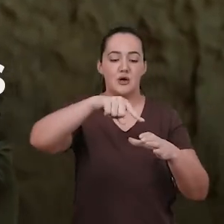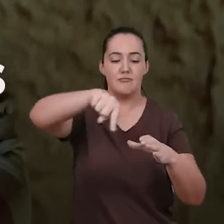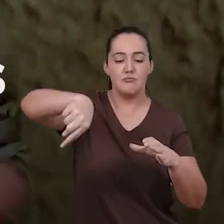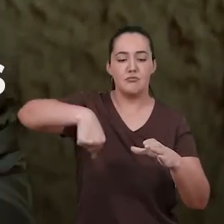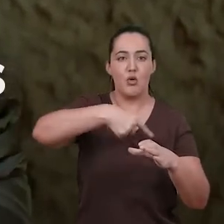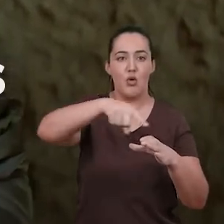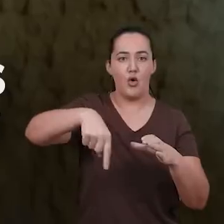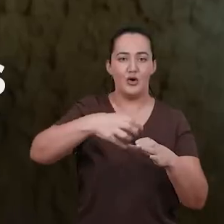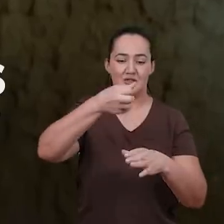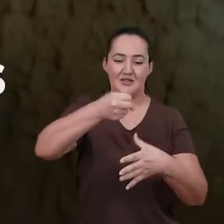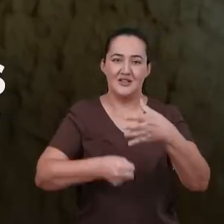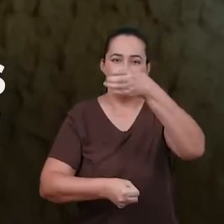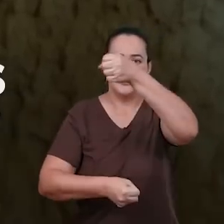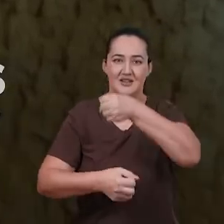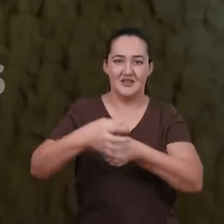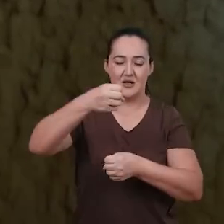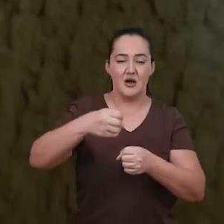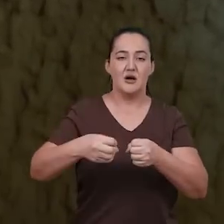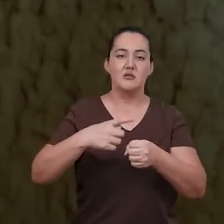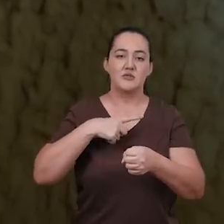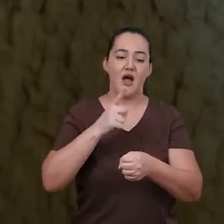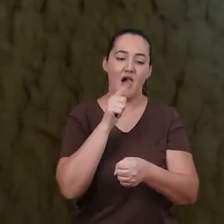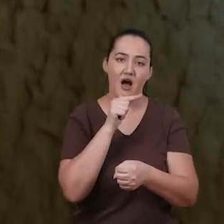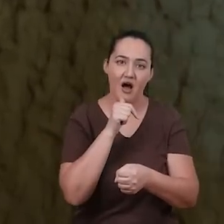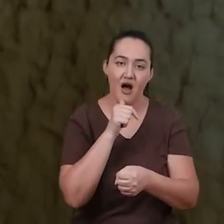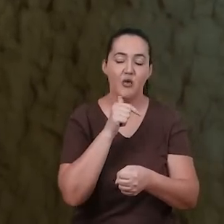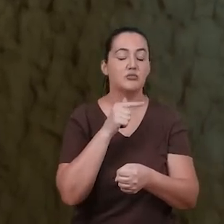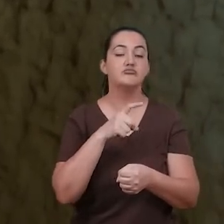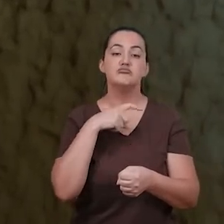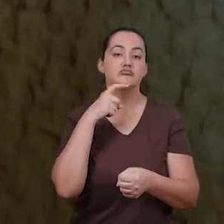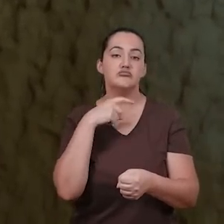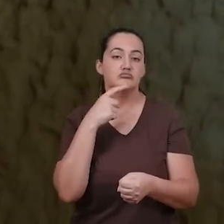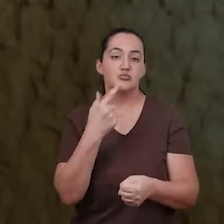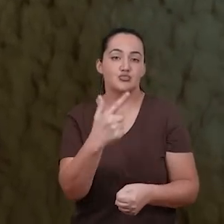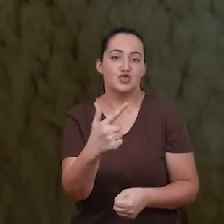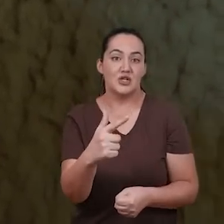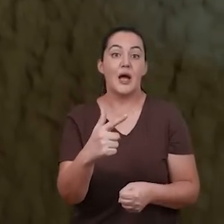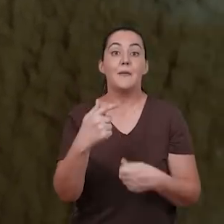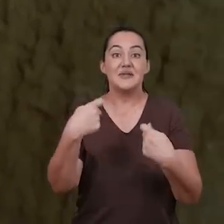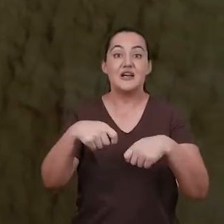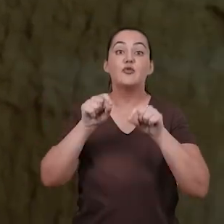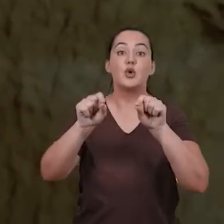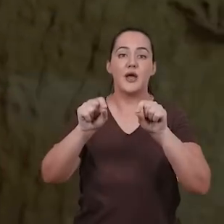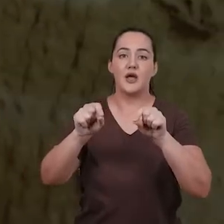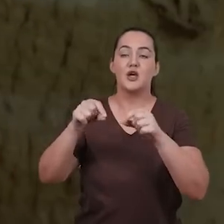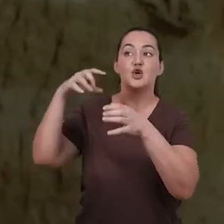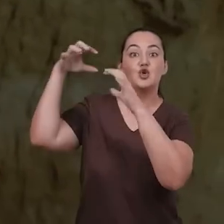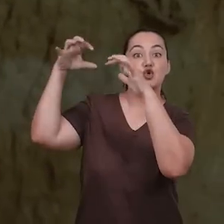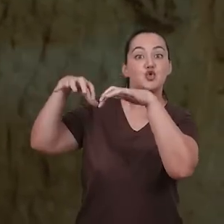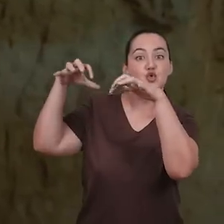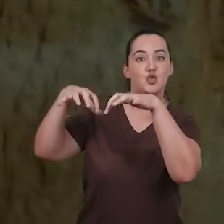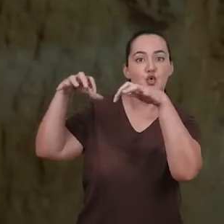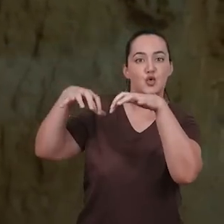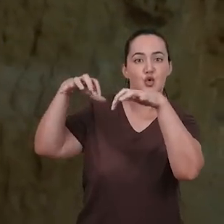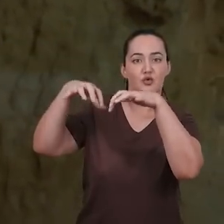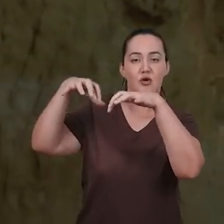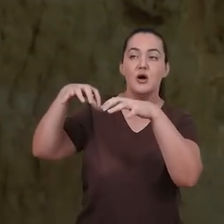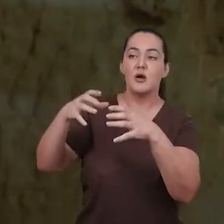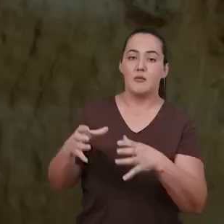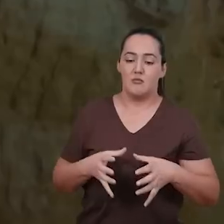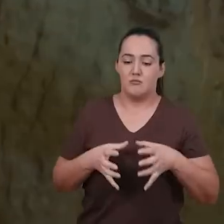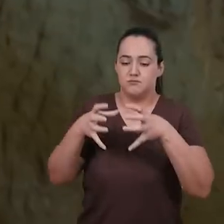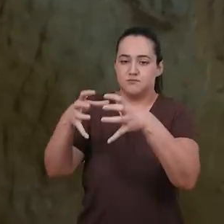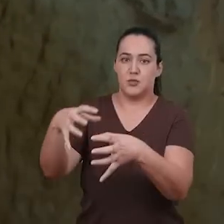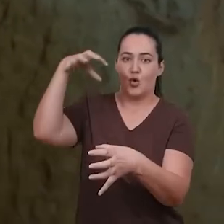um poço, por exemplo, que eles podiam cavar e obter água. Então eles tinham que ter água de chuva, eles coletavam a